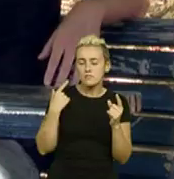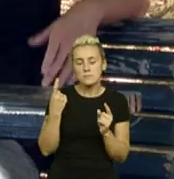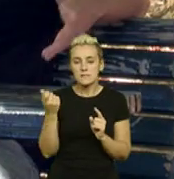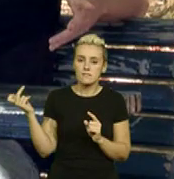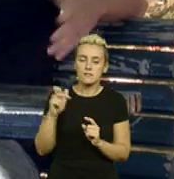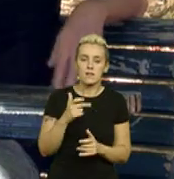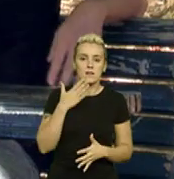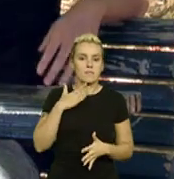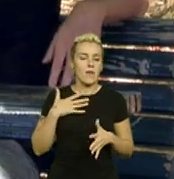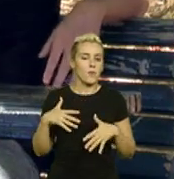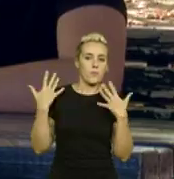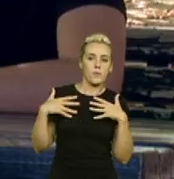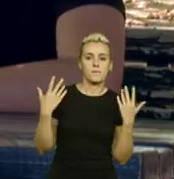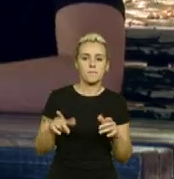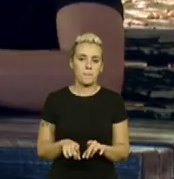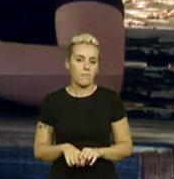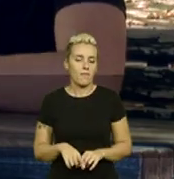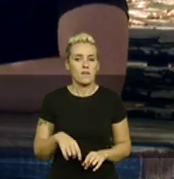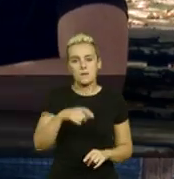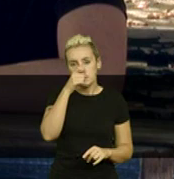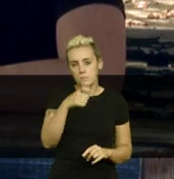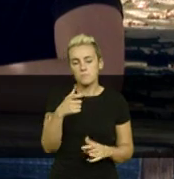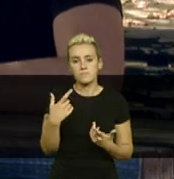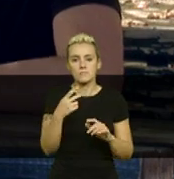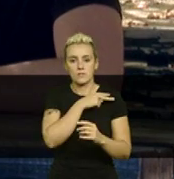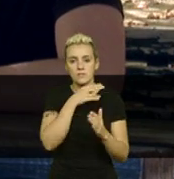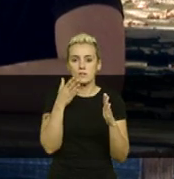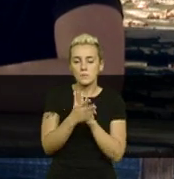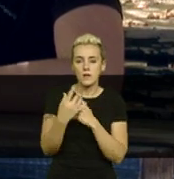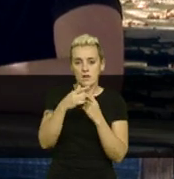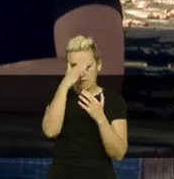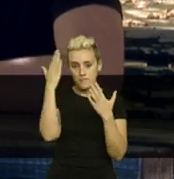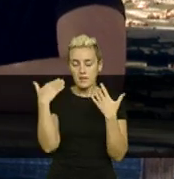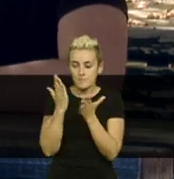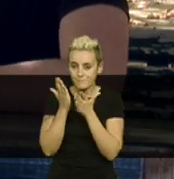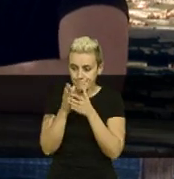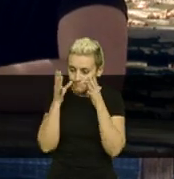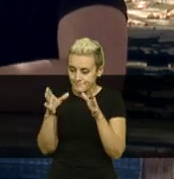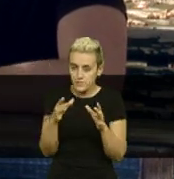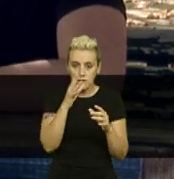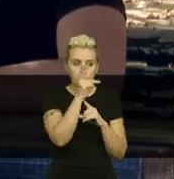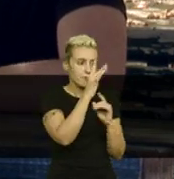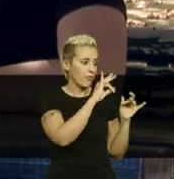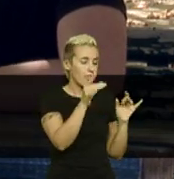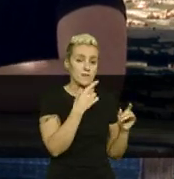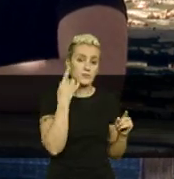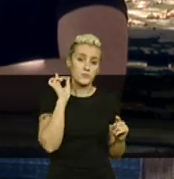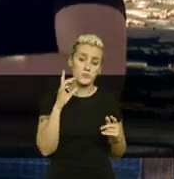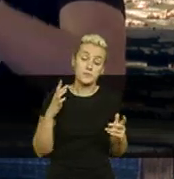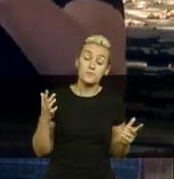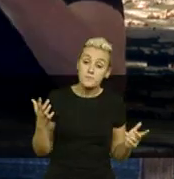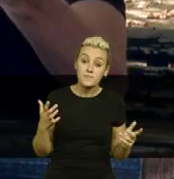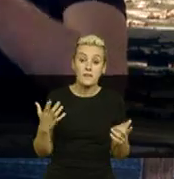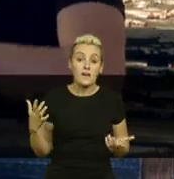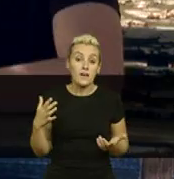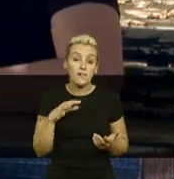vai os shows começam a necessidade haverá execução passado estudarem vencer brincando china secretário